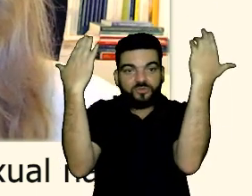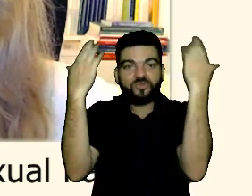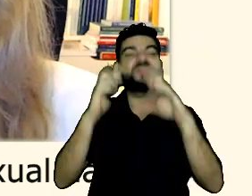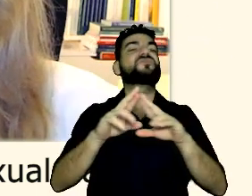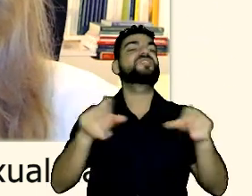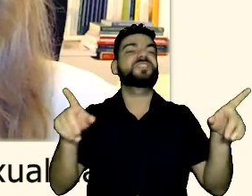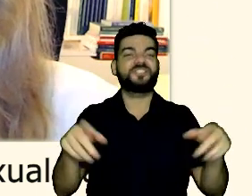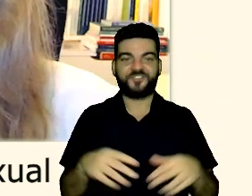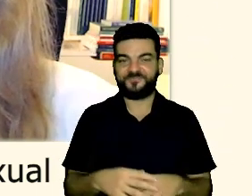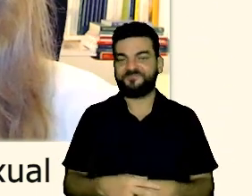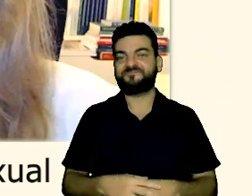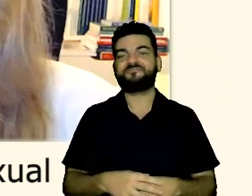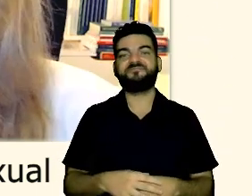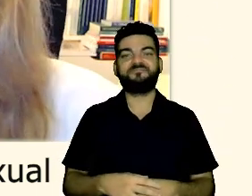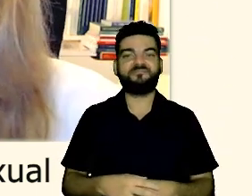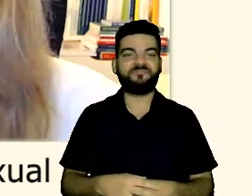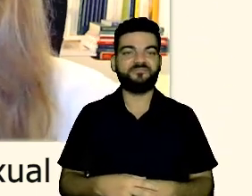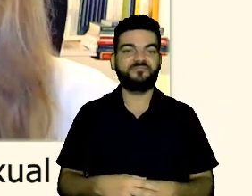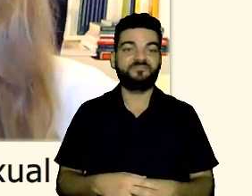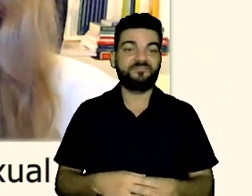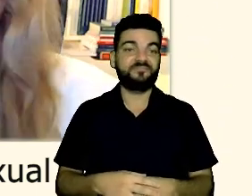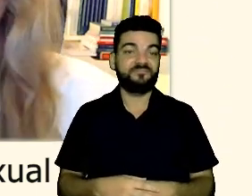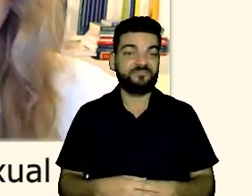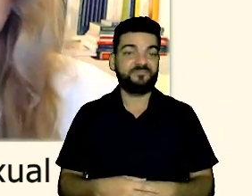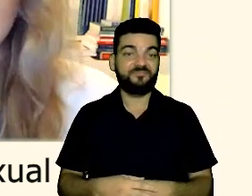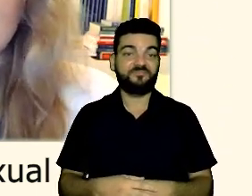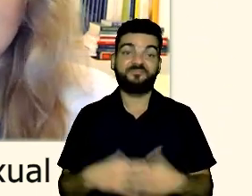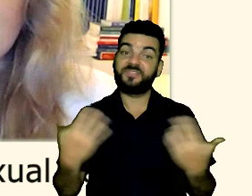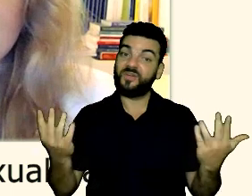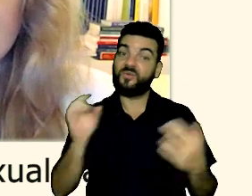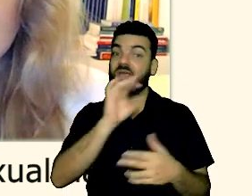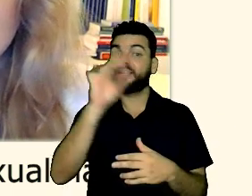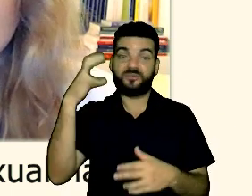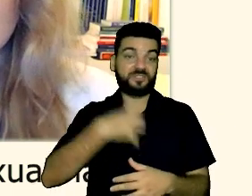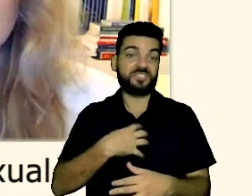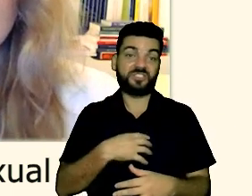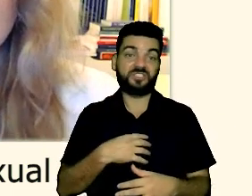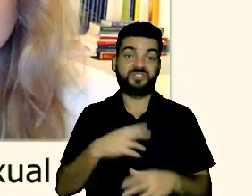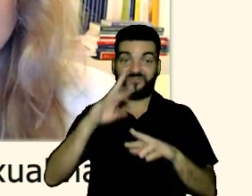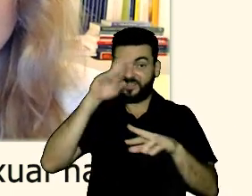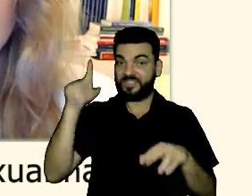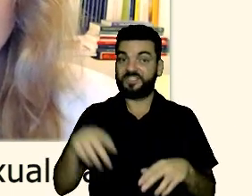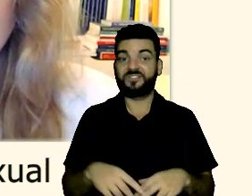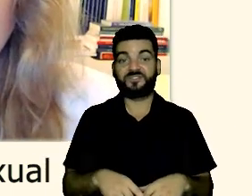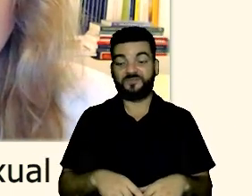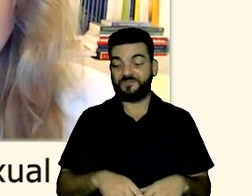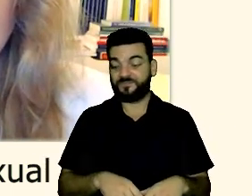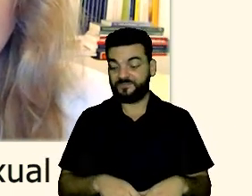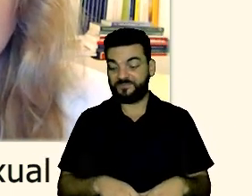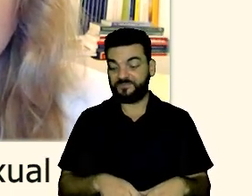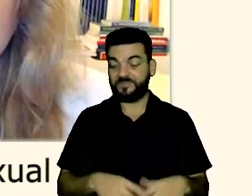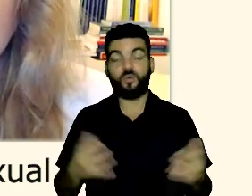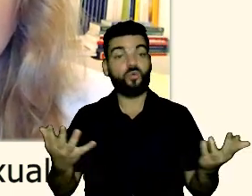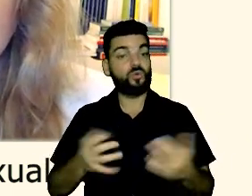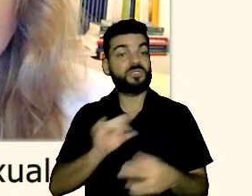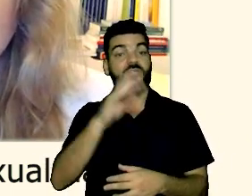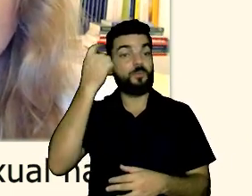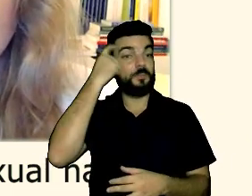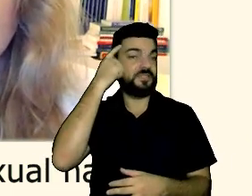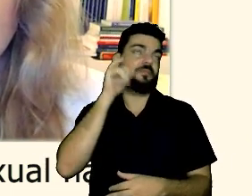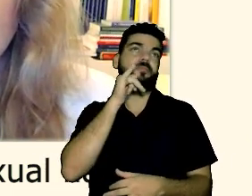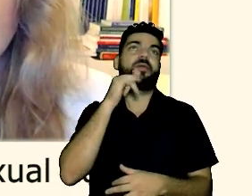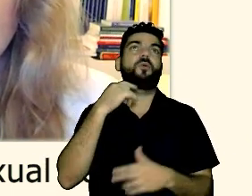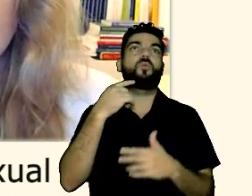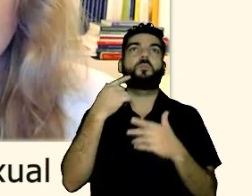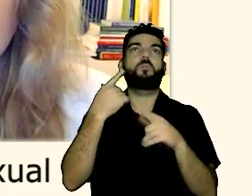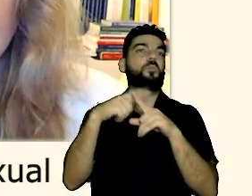dor de barriga, procurar o médico, porque eu tenho dor de barriga. Se eu tenho um problema mental, eu resisto. Não, isso não é para